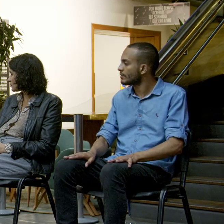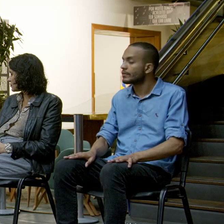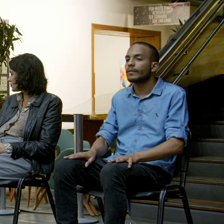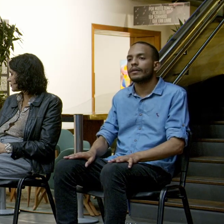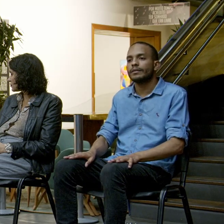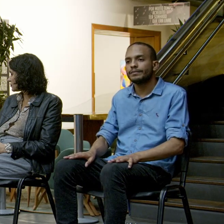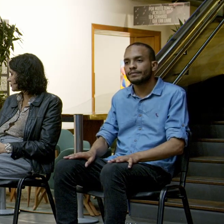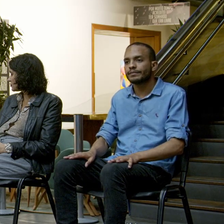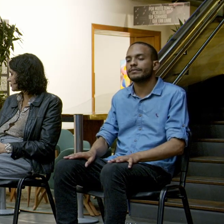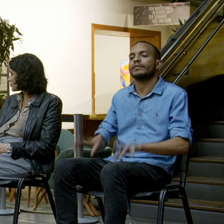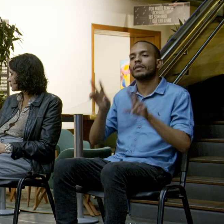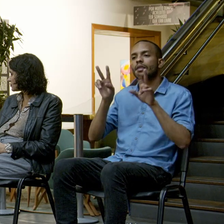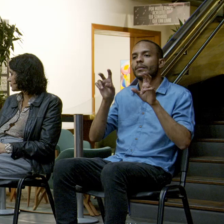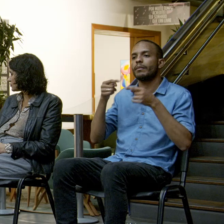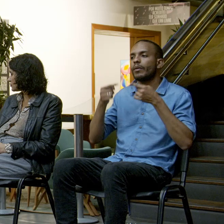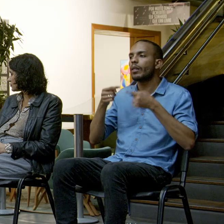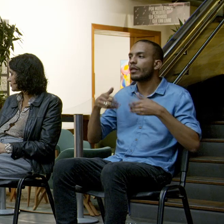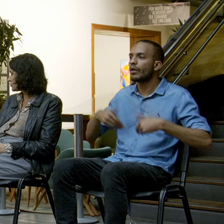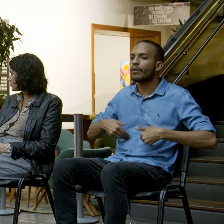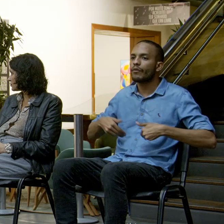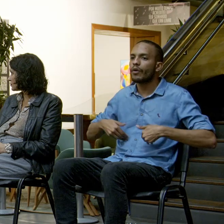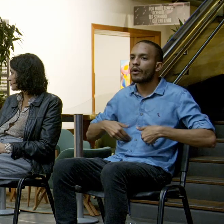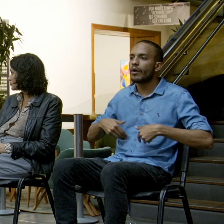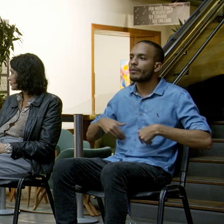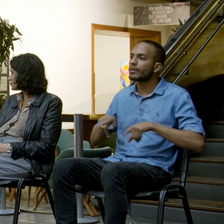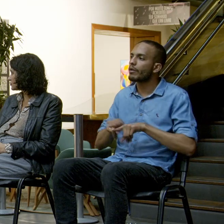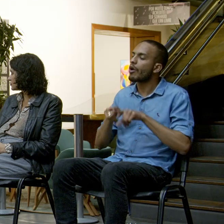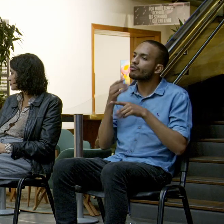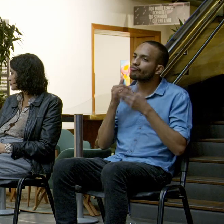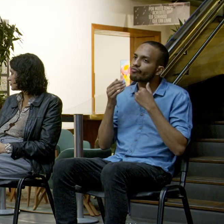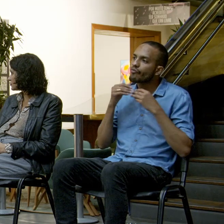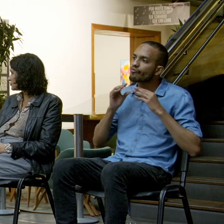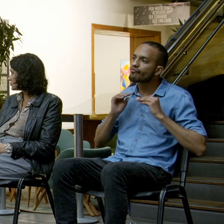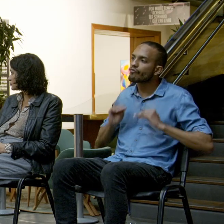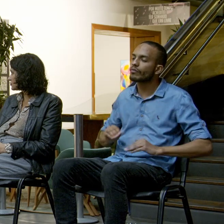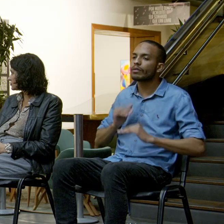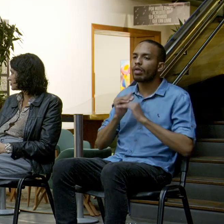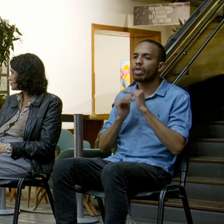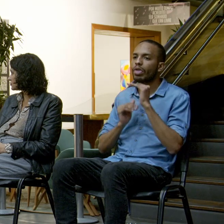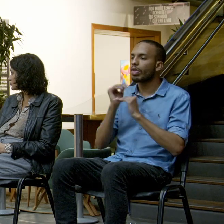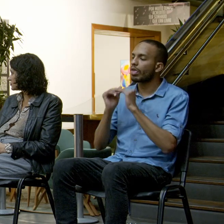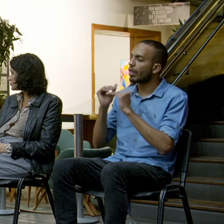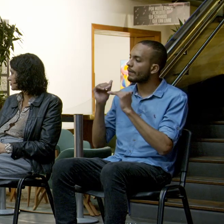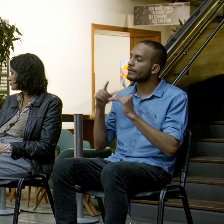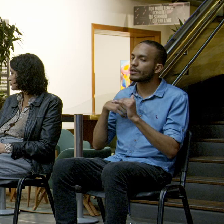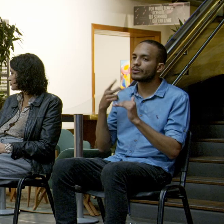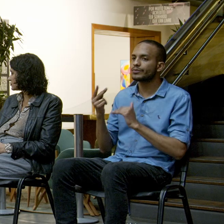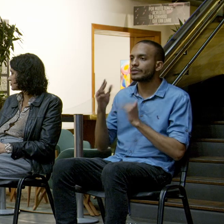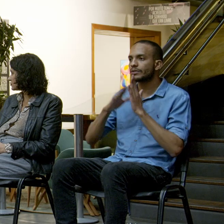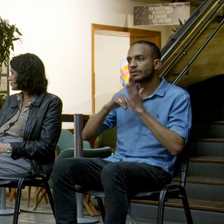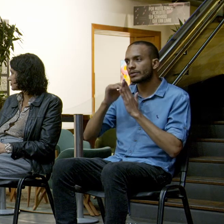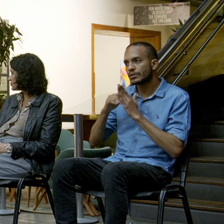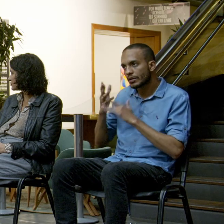A respeito dessa política da fome, também sobre consumo, deglutição, desigualdade, Maiorino apresentou 2 obras no